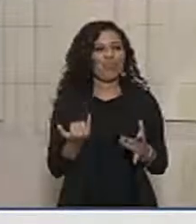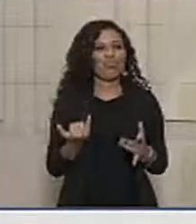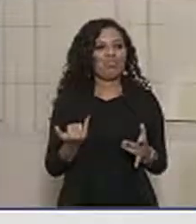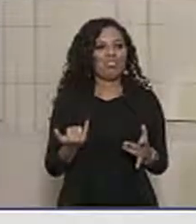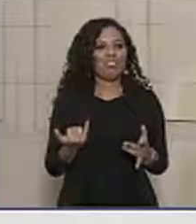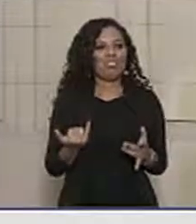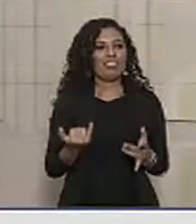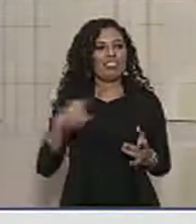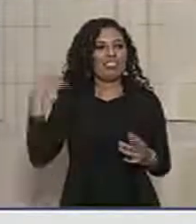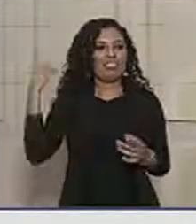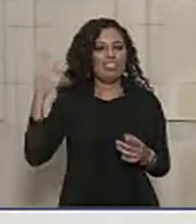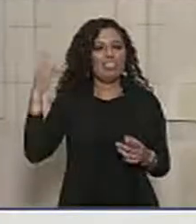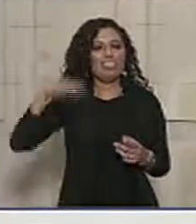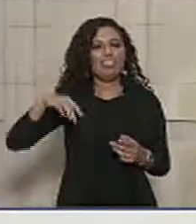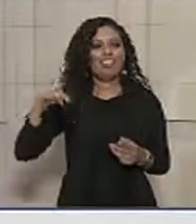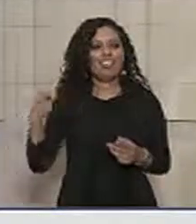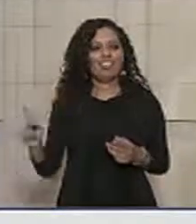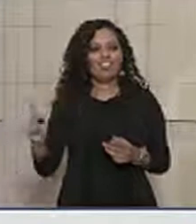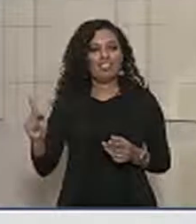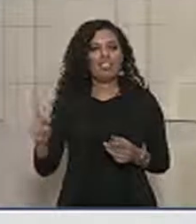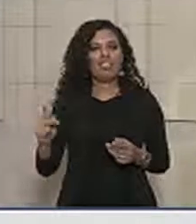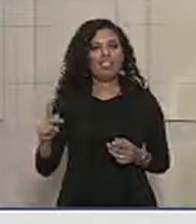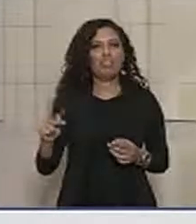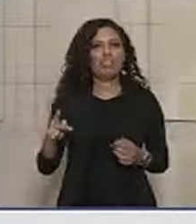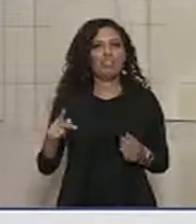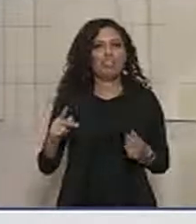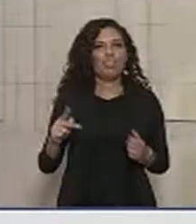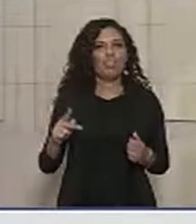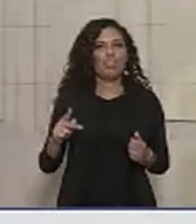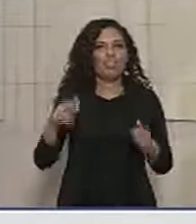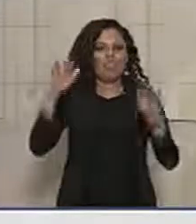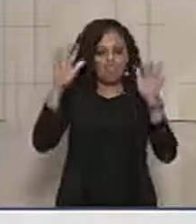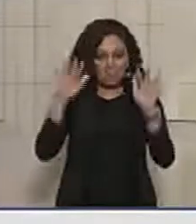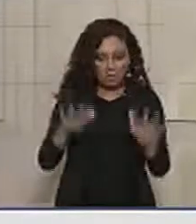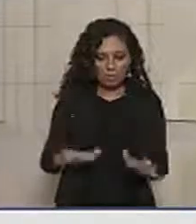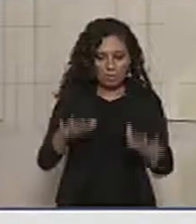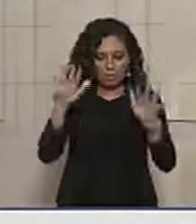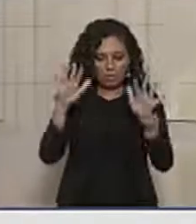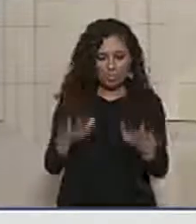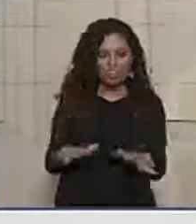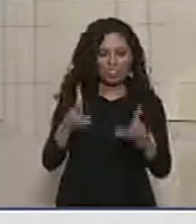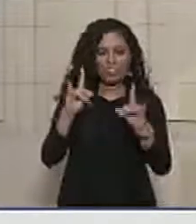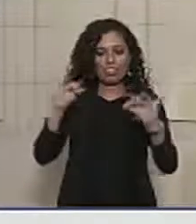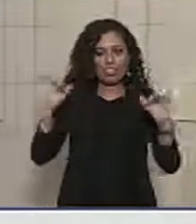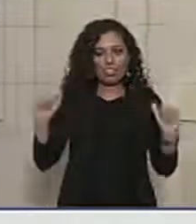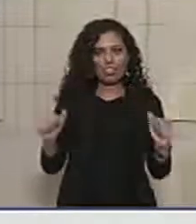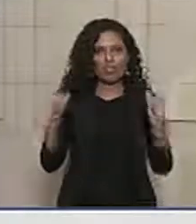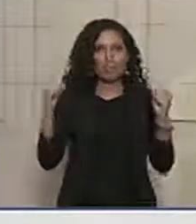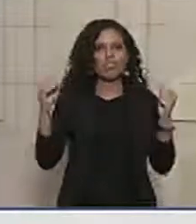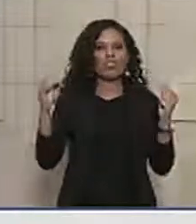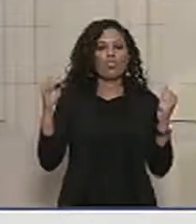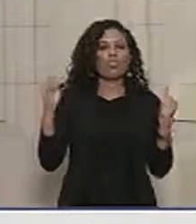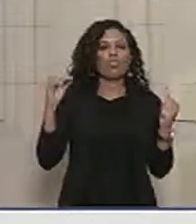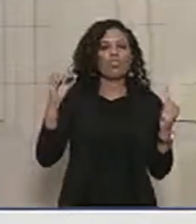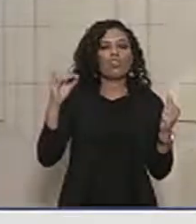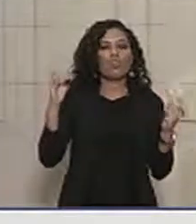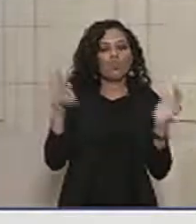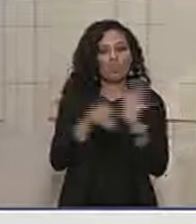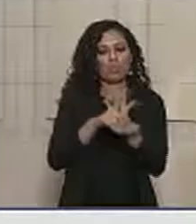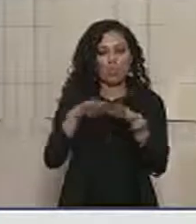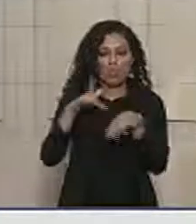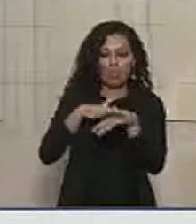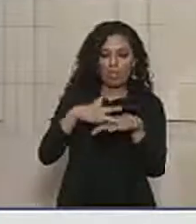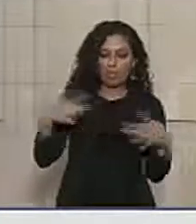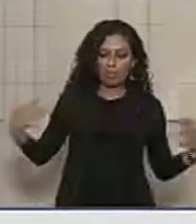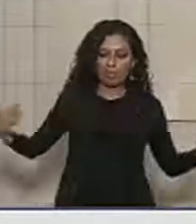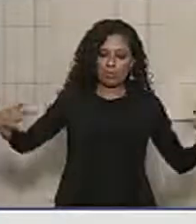deputado Pacheco para homenagear também e lembrar desse Dia Mundial do Autismo.